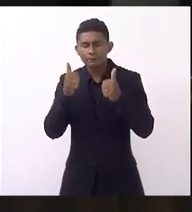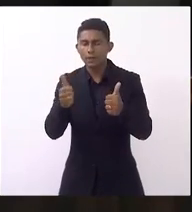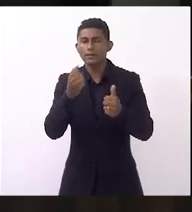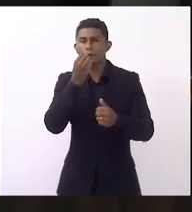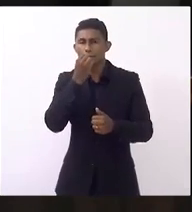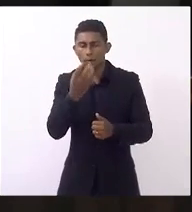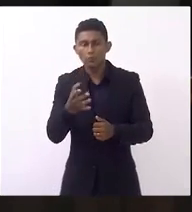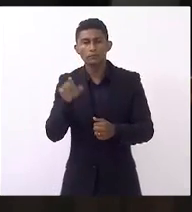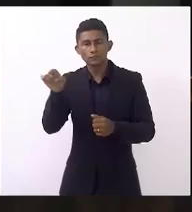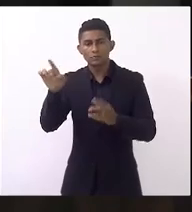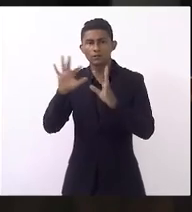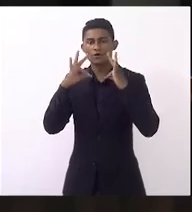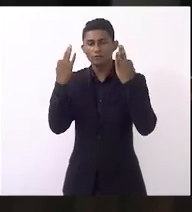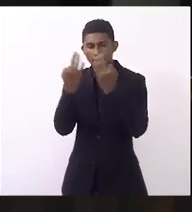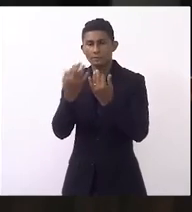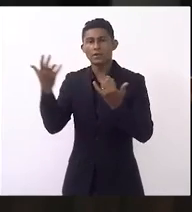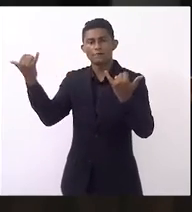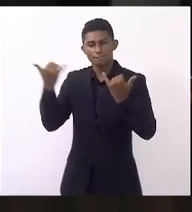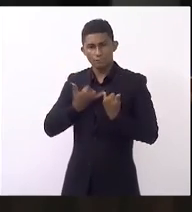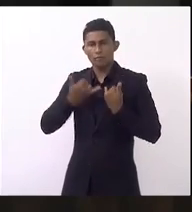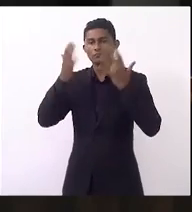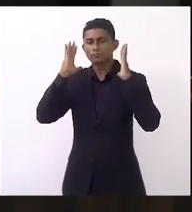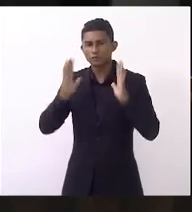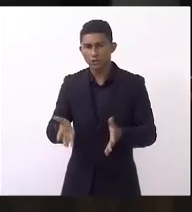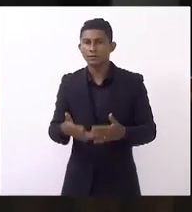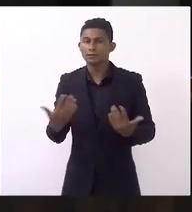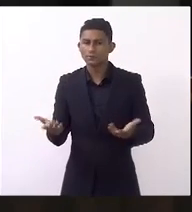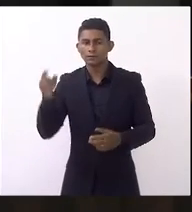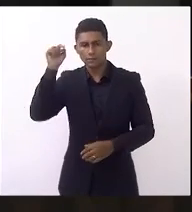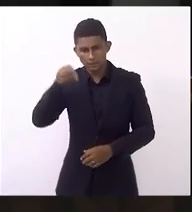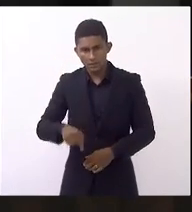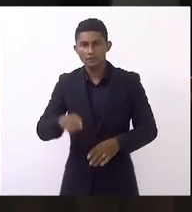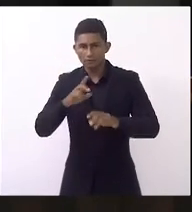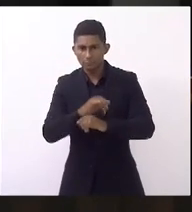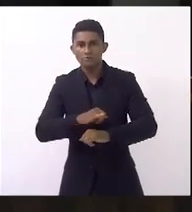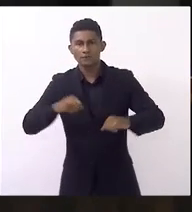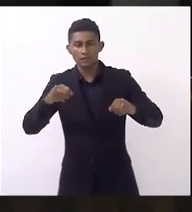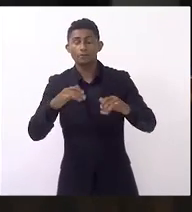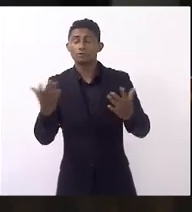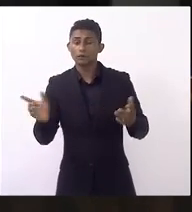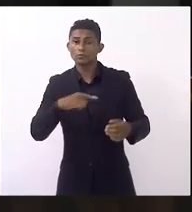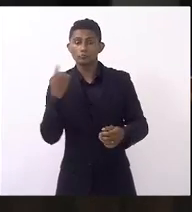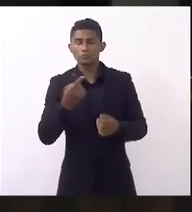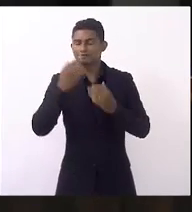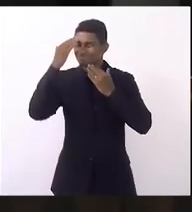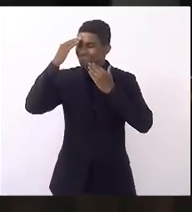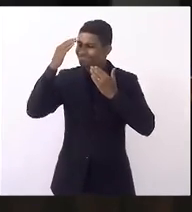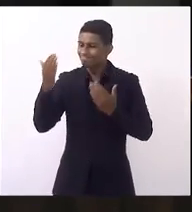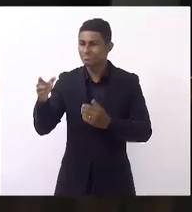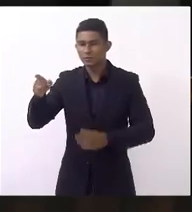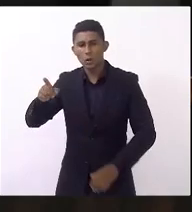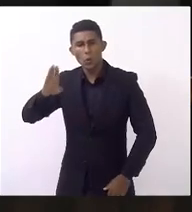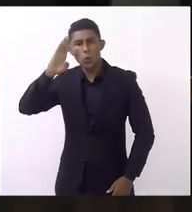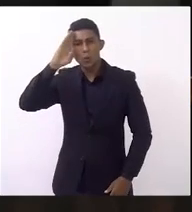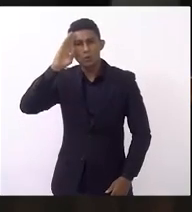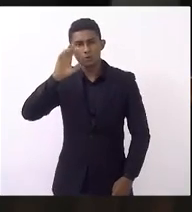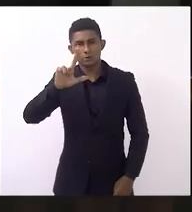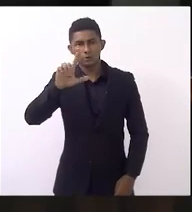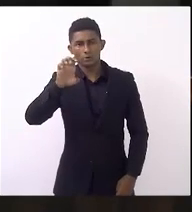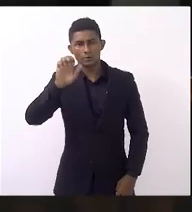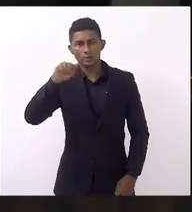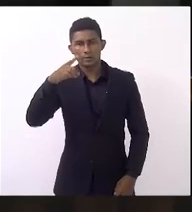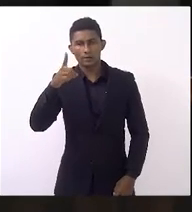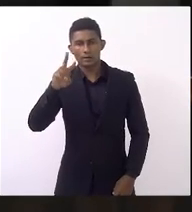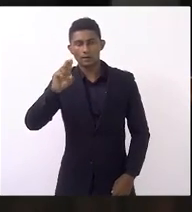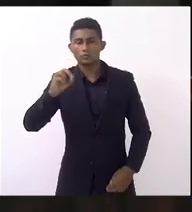seus familiares nos passaram. Então, a gente também registra os agradecimentos ao coronel Leandro Monteiro, do